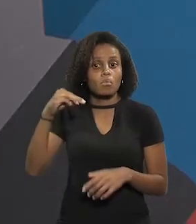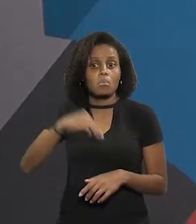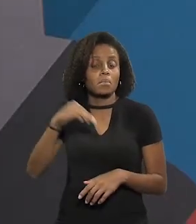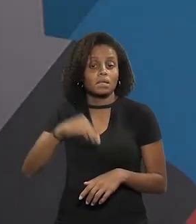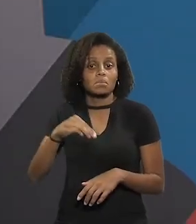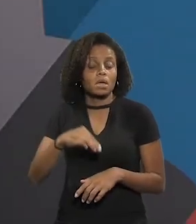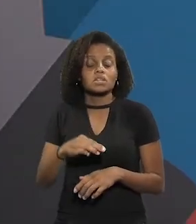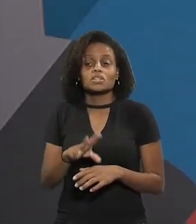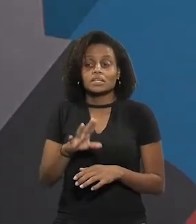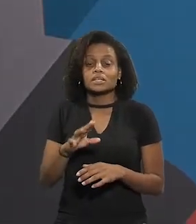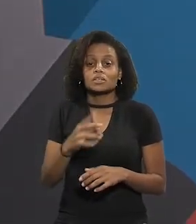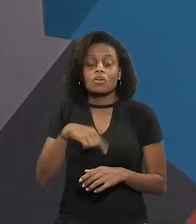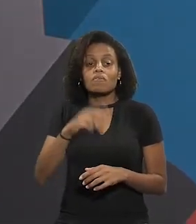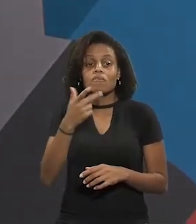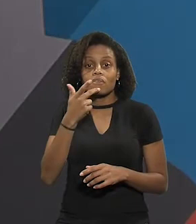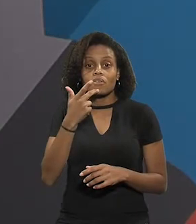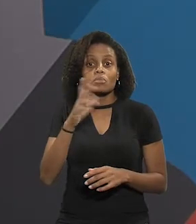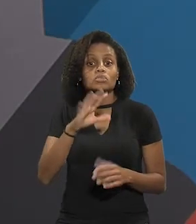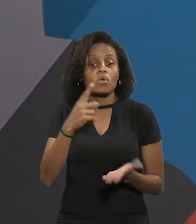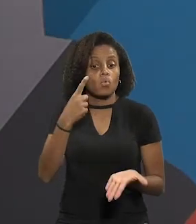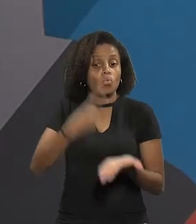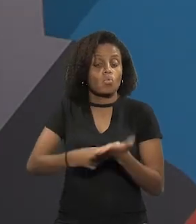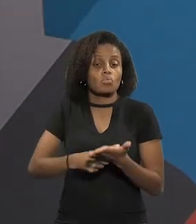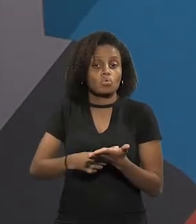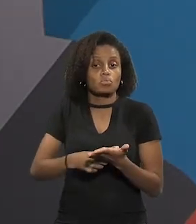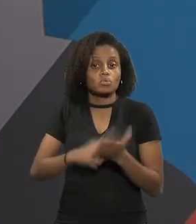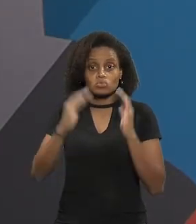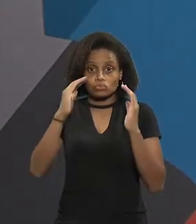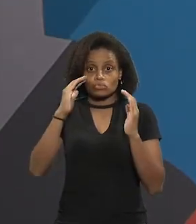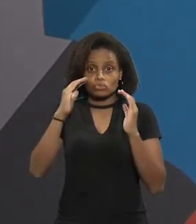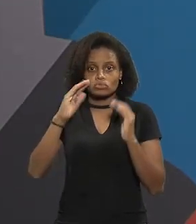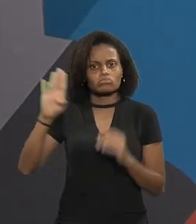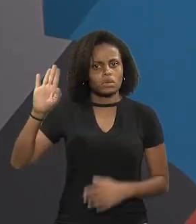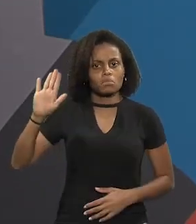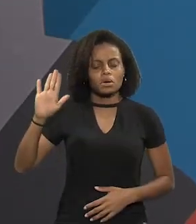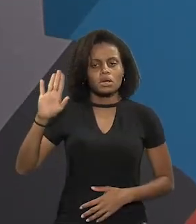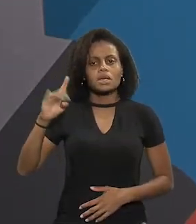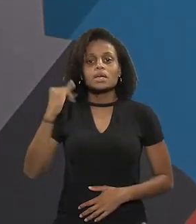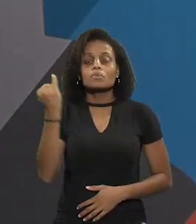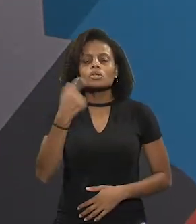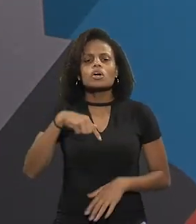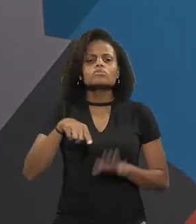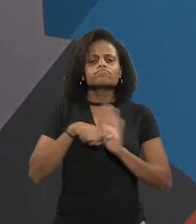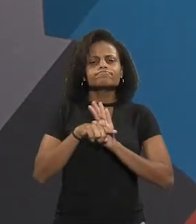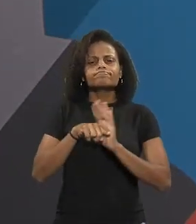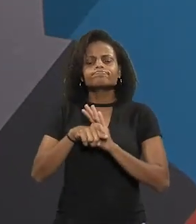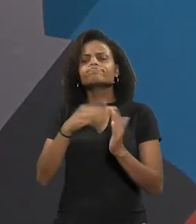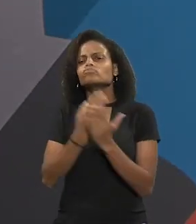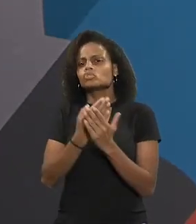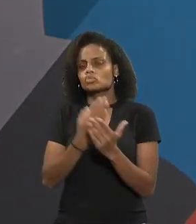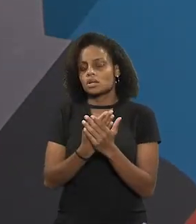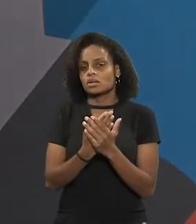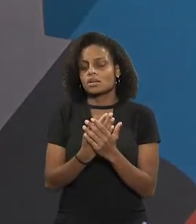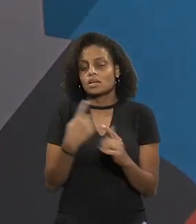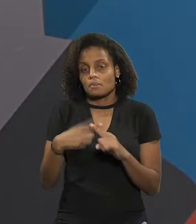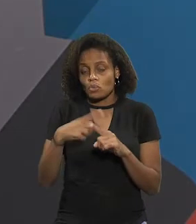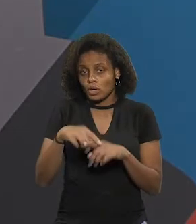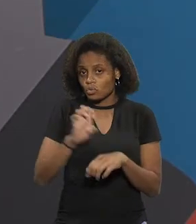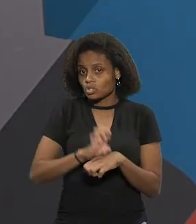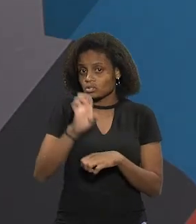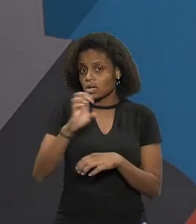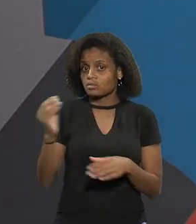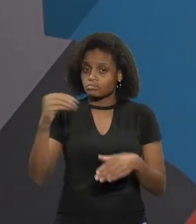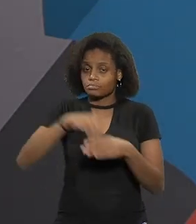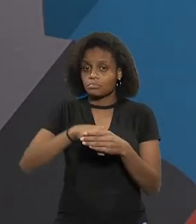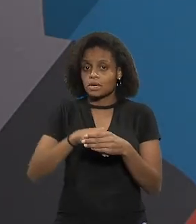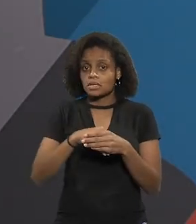que, além do que já falamos, que é um compromisso de campanha, é necessário que se faça uma matemática porque o Estado está inserido